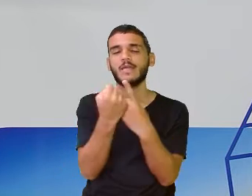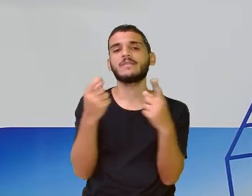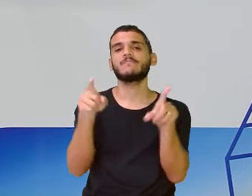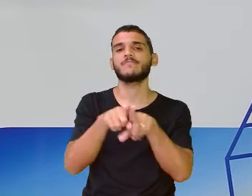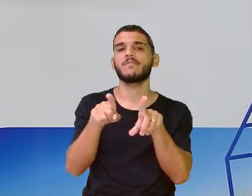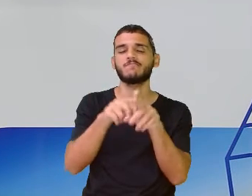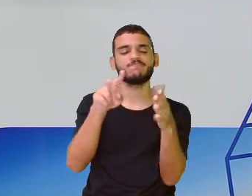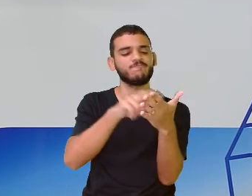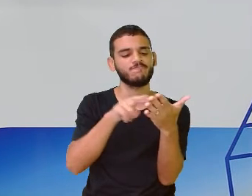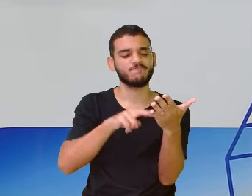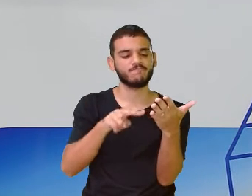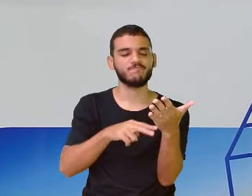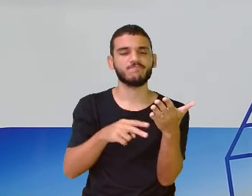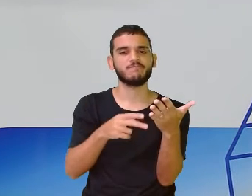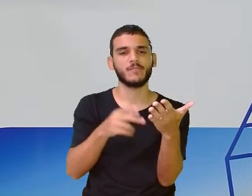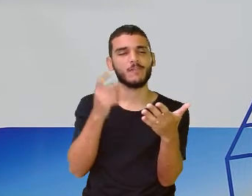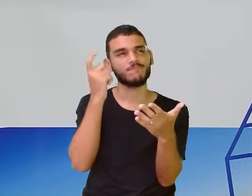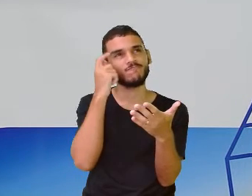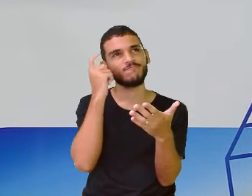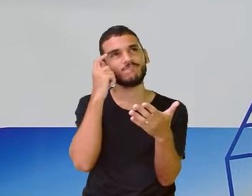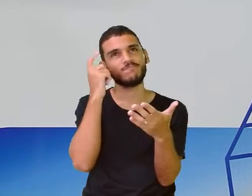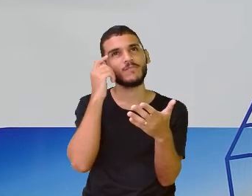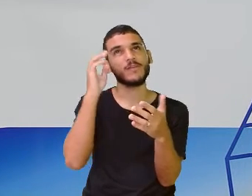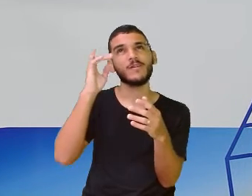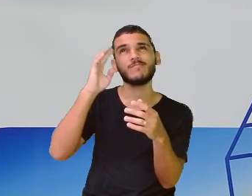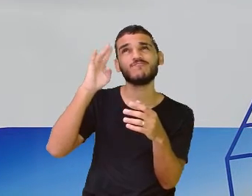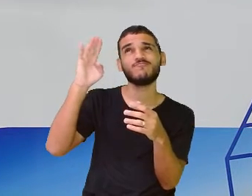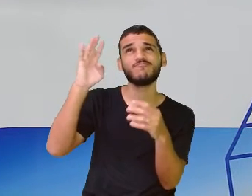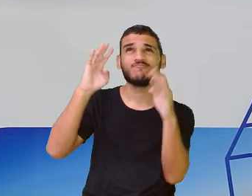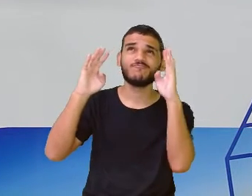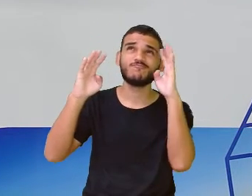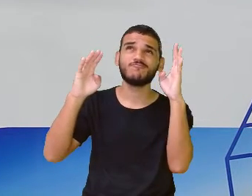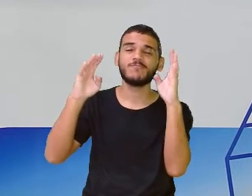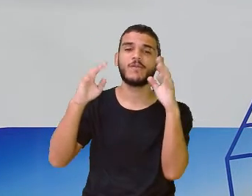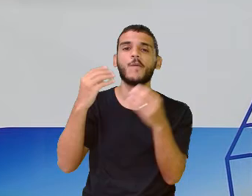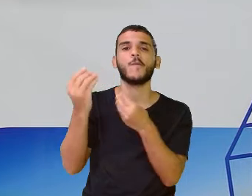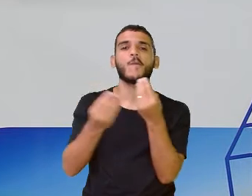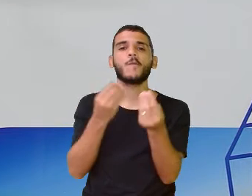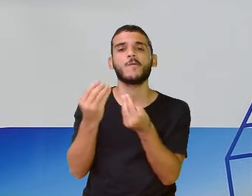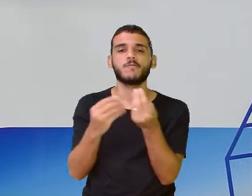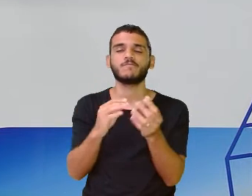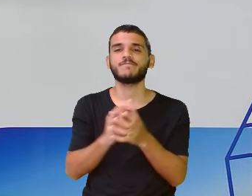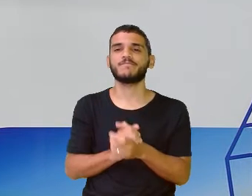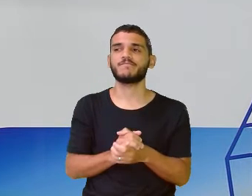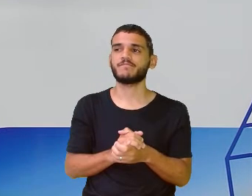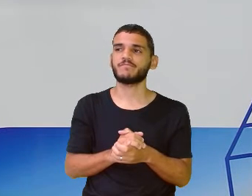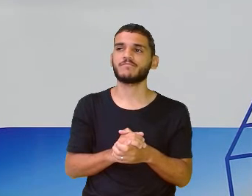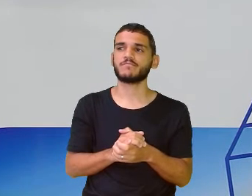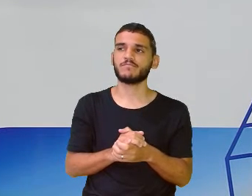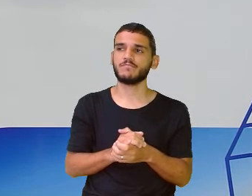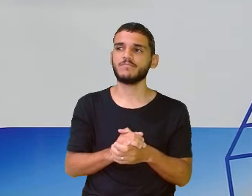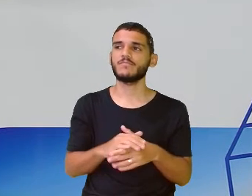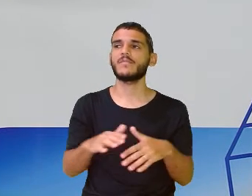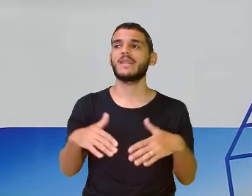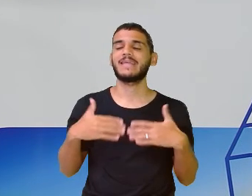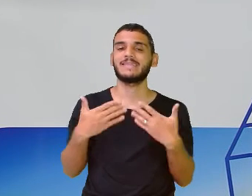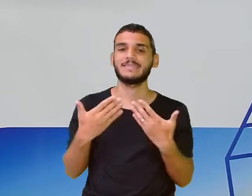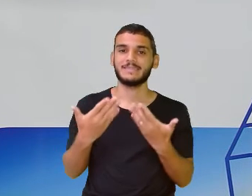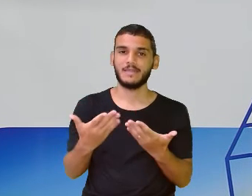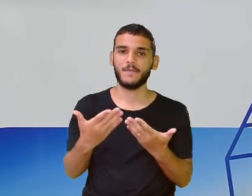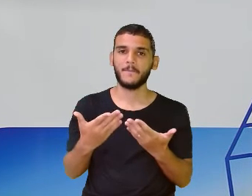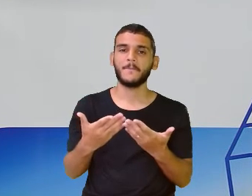leitor reflita sobre aquele assunto e, quem sabe, tome uma atitude sobre o mesmo. É esse quadro que, desde março